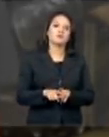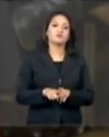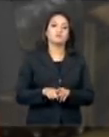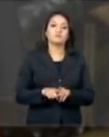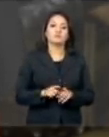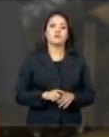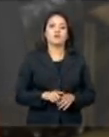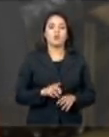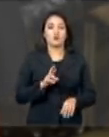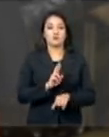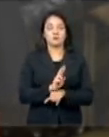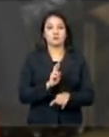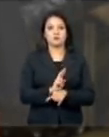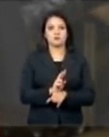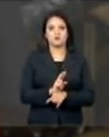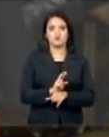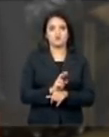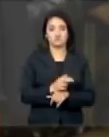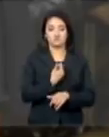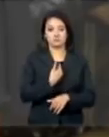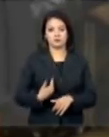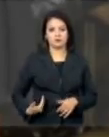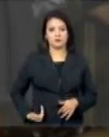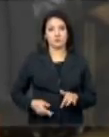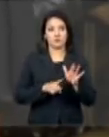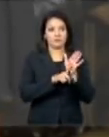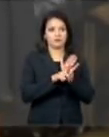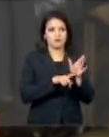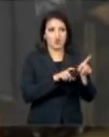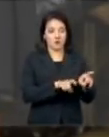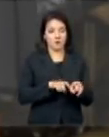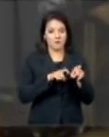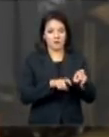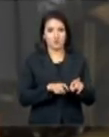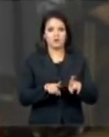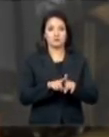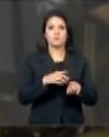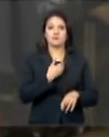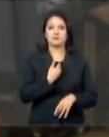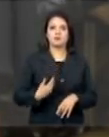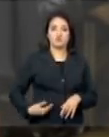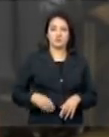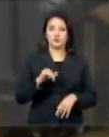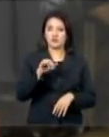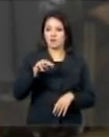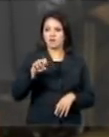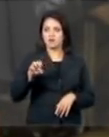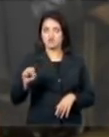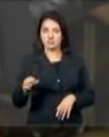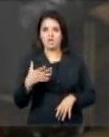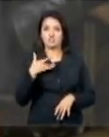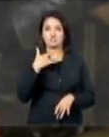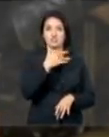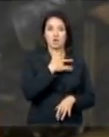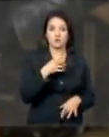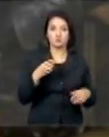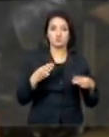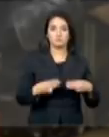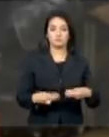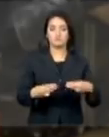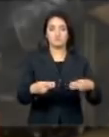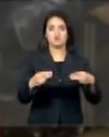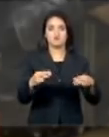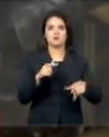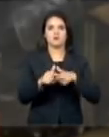fiscais agropecuários e servidores do inss da saúde do ministério do trabalho nesse tema